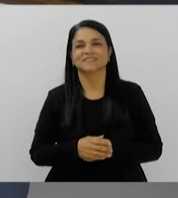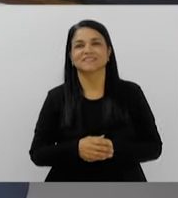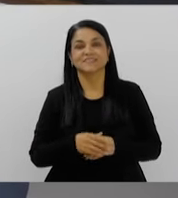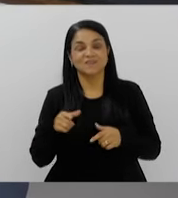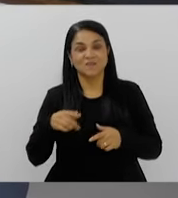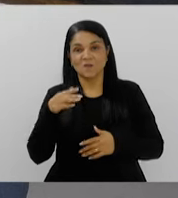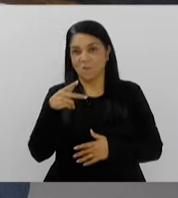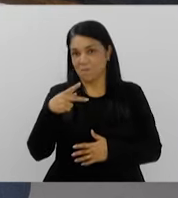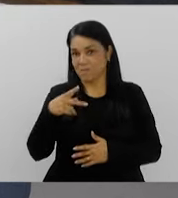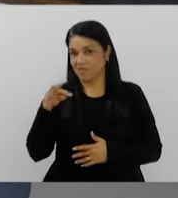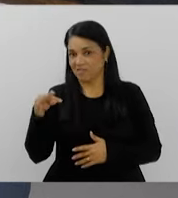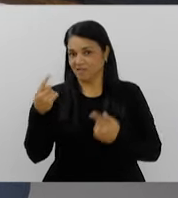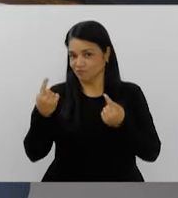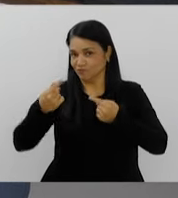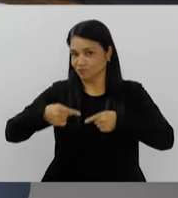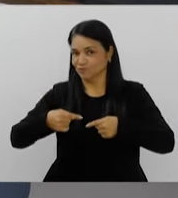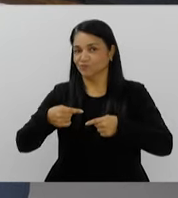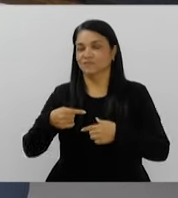O PT se disputa.